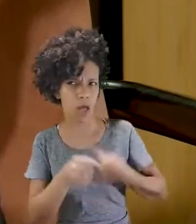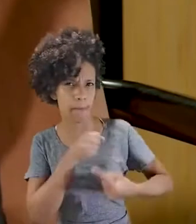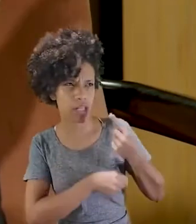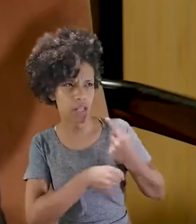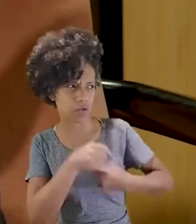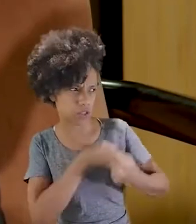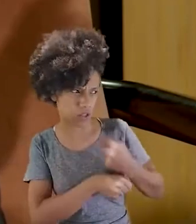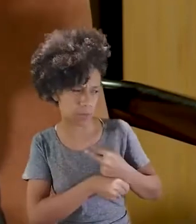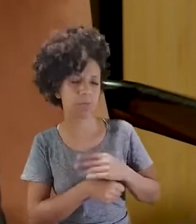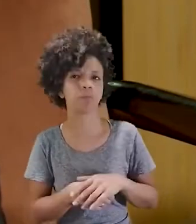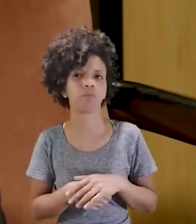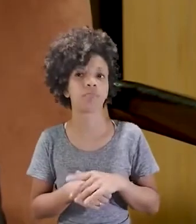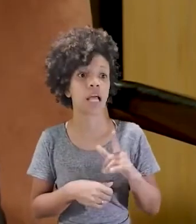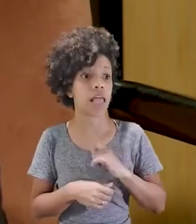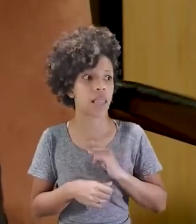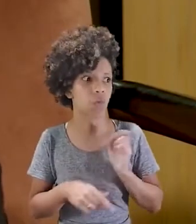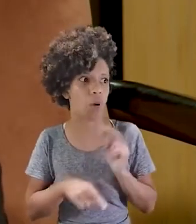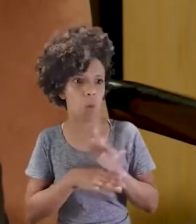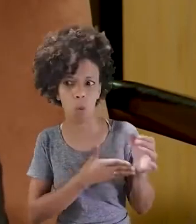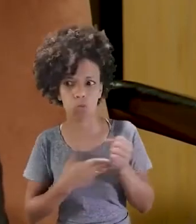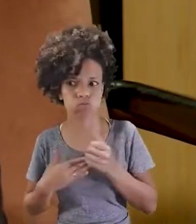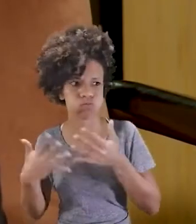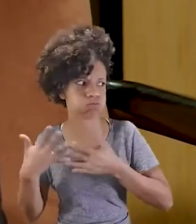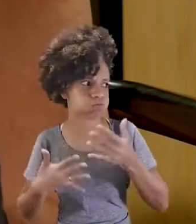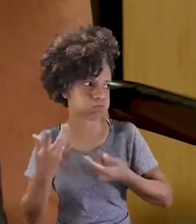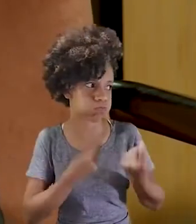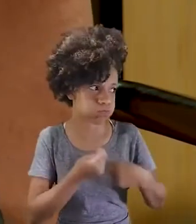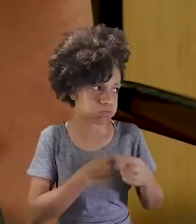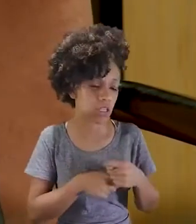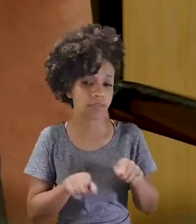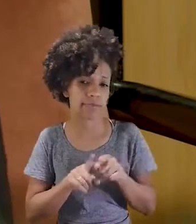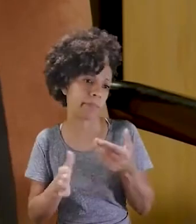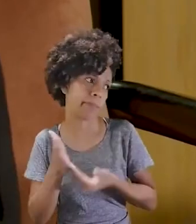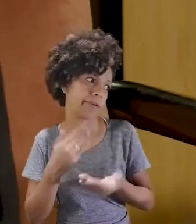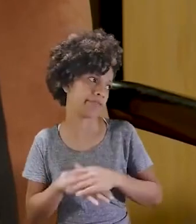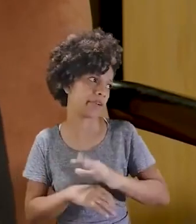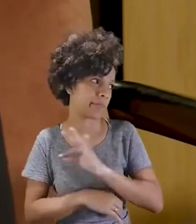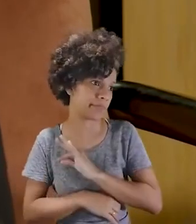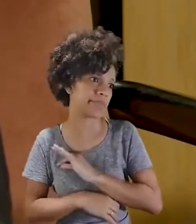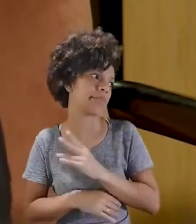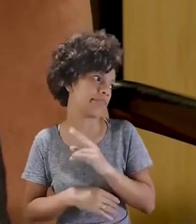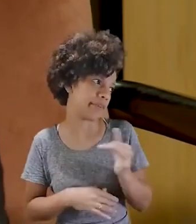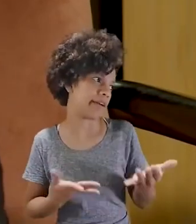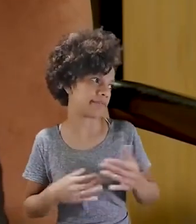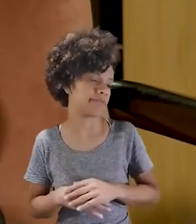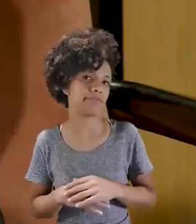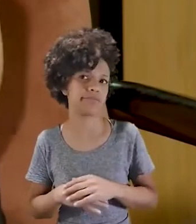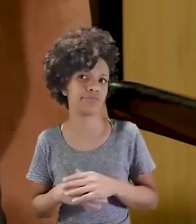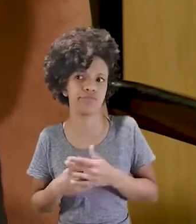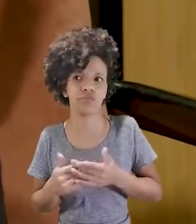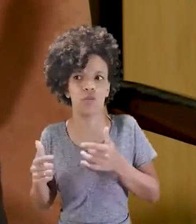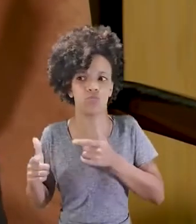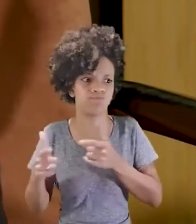ou retrasado Você tem uma ocupação ali e atrapalha os negócios lá no céu e também a perda né polícia de fato ela vai né como